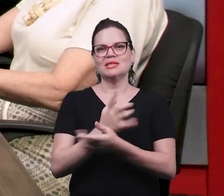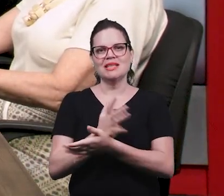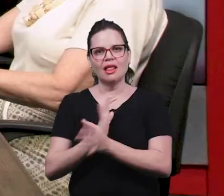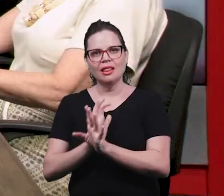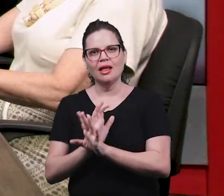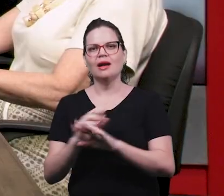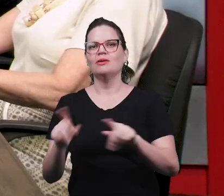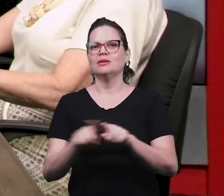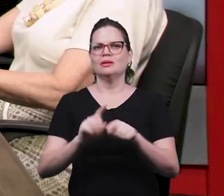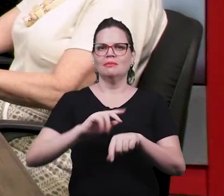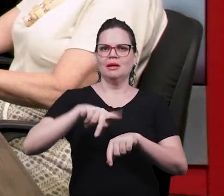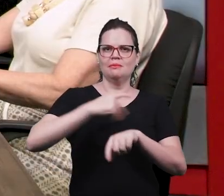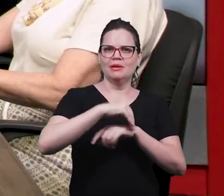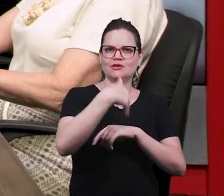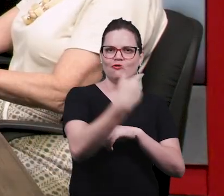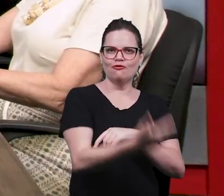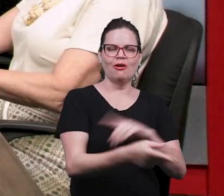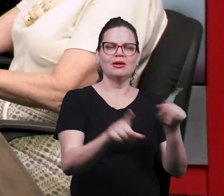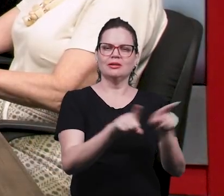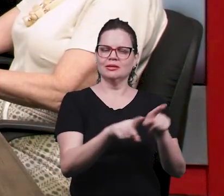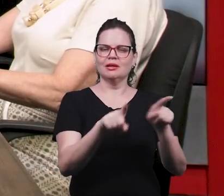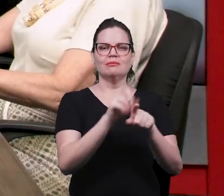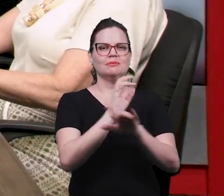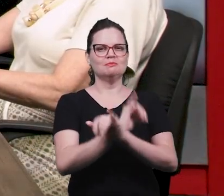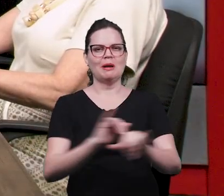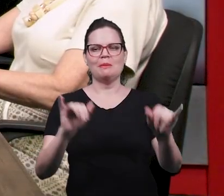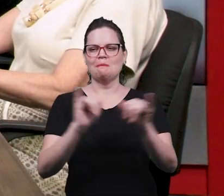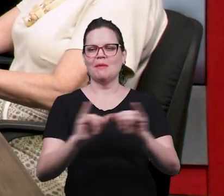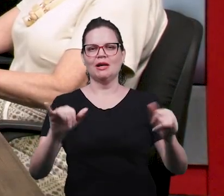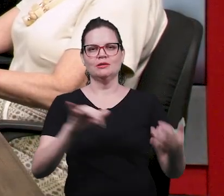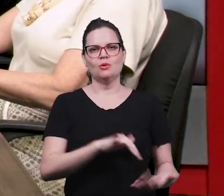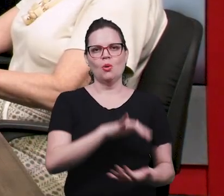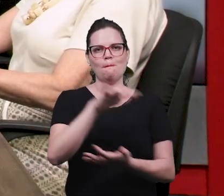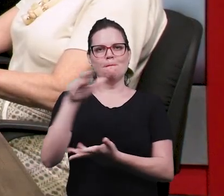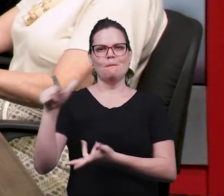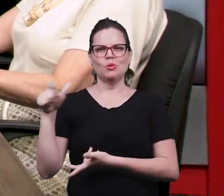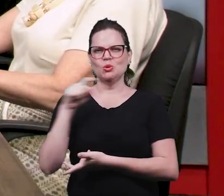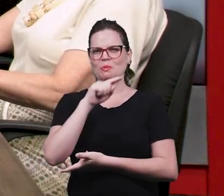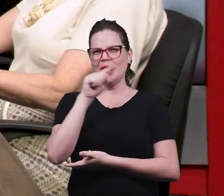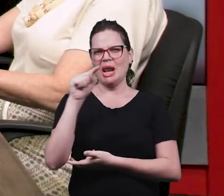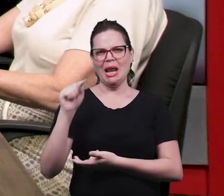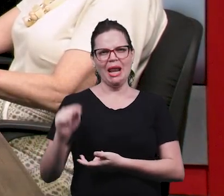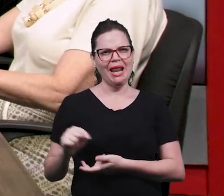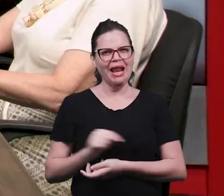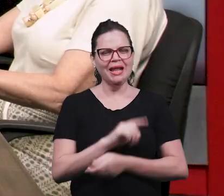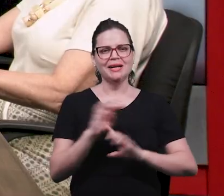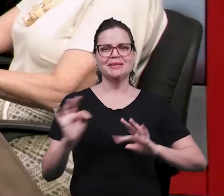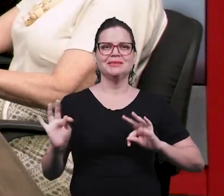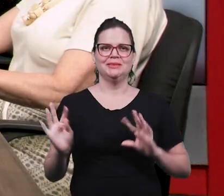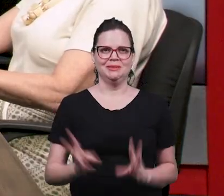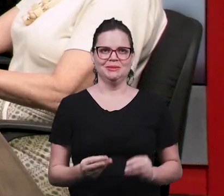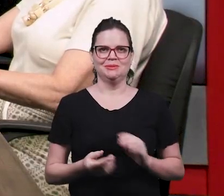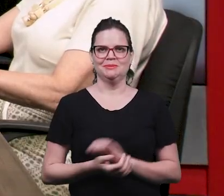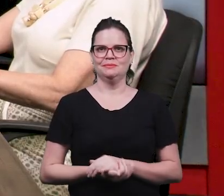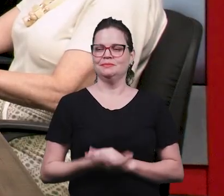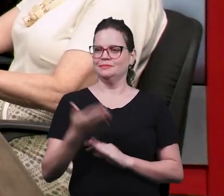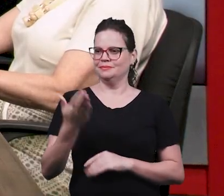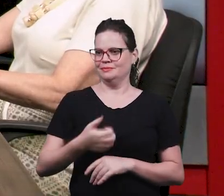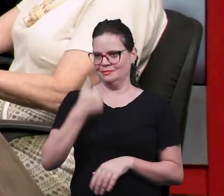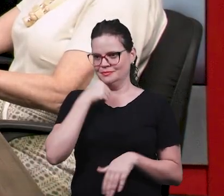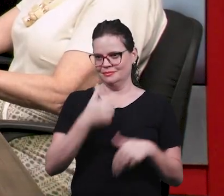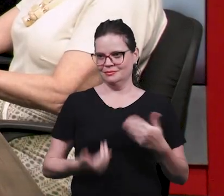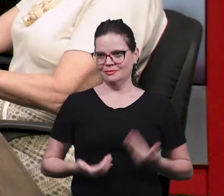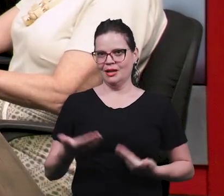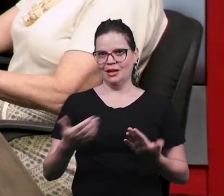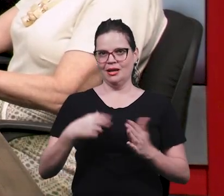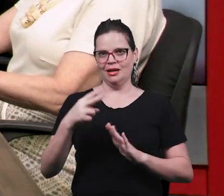fora do país, na missão internacional, né? Muitos países têm sido alcançados por esse trabalho. Irmã Deiva, gostaria de deixar